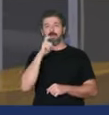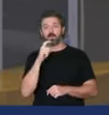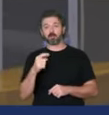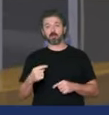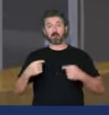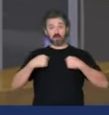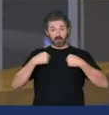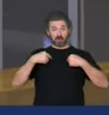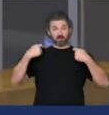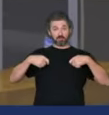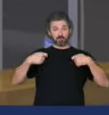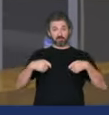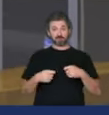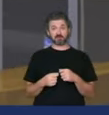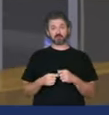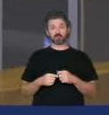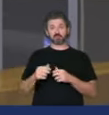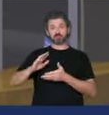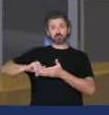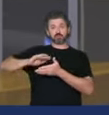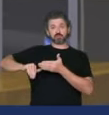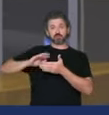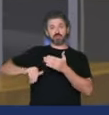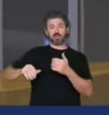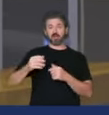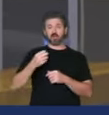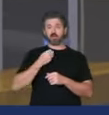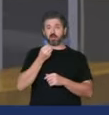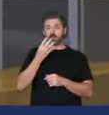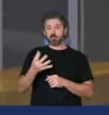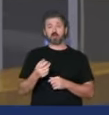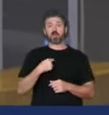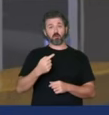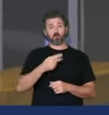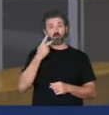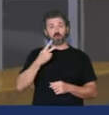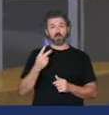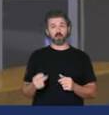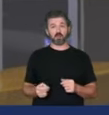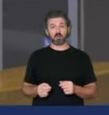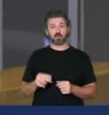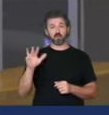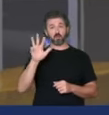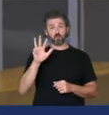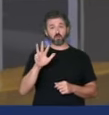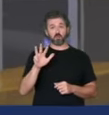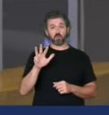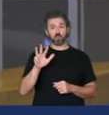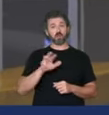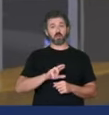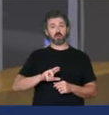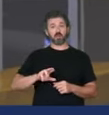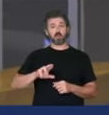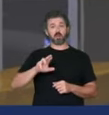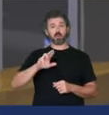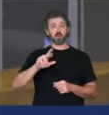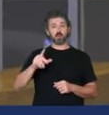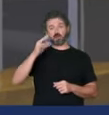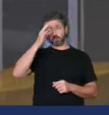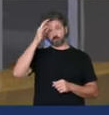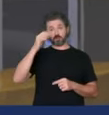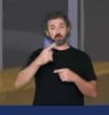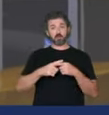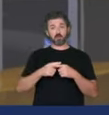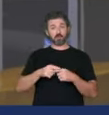tive que excluir um post em que eu disse que o Lula não foi inocentado, porque de fato